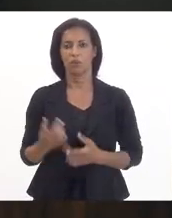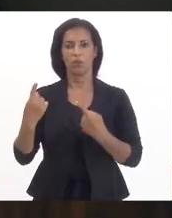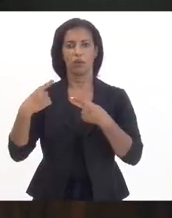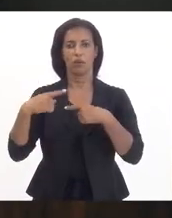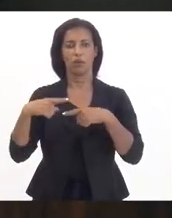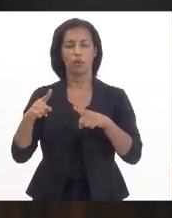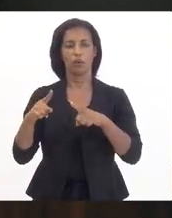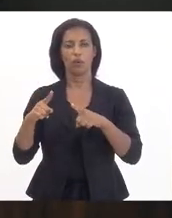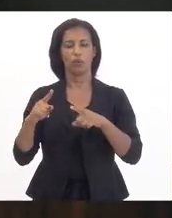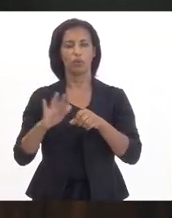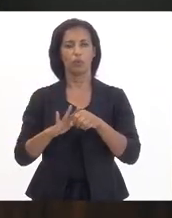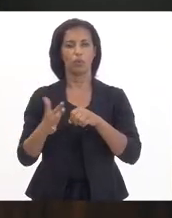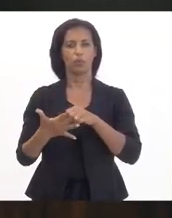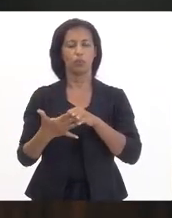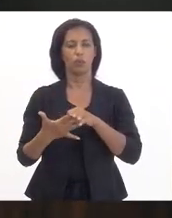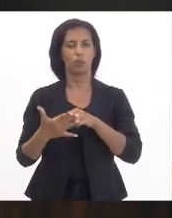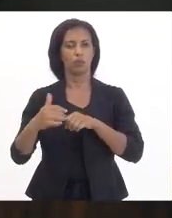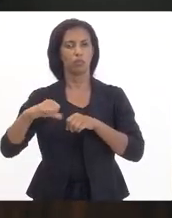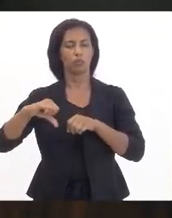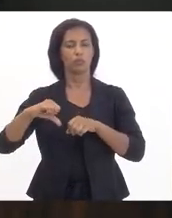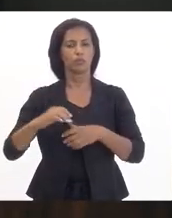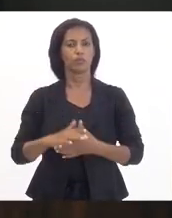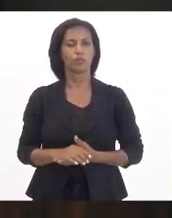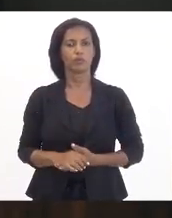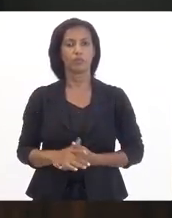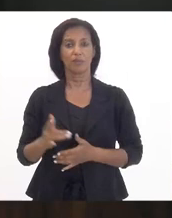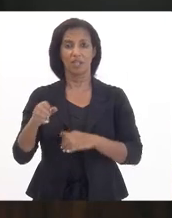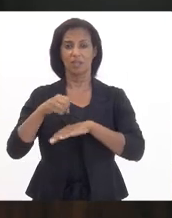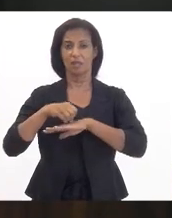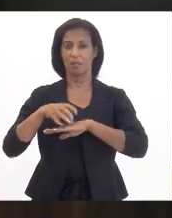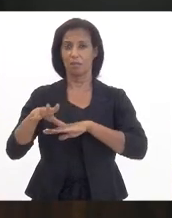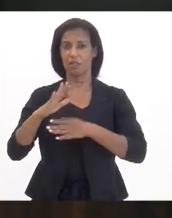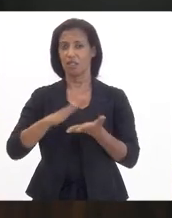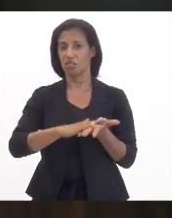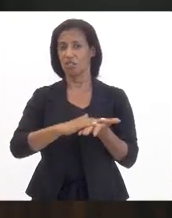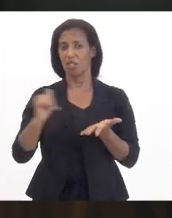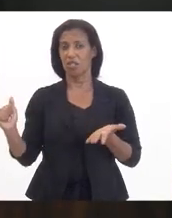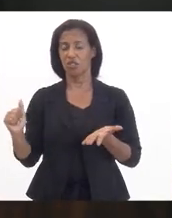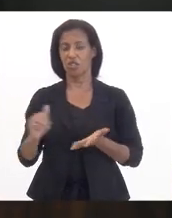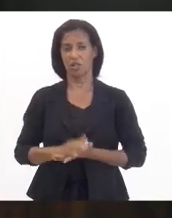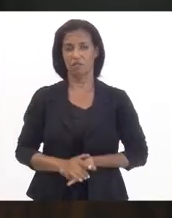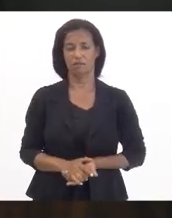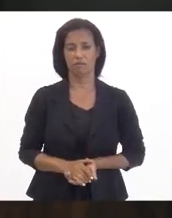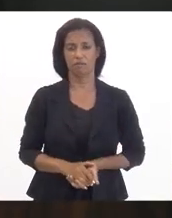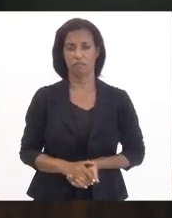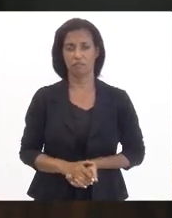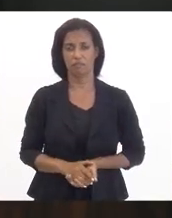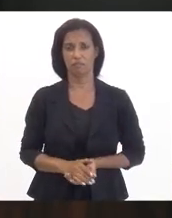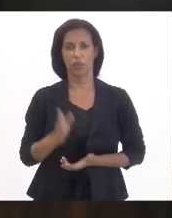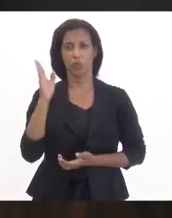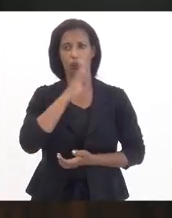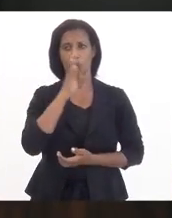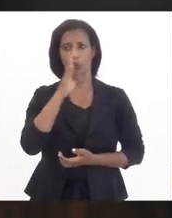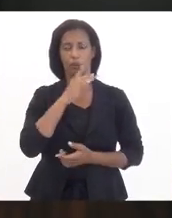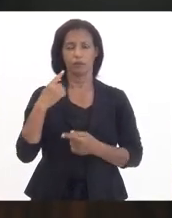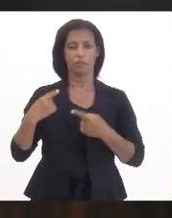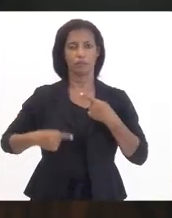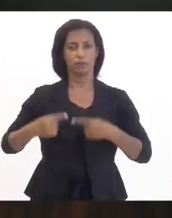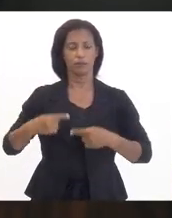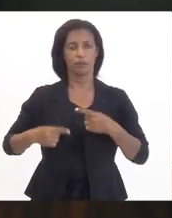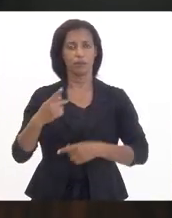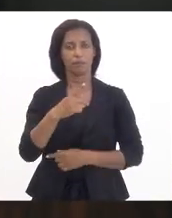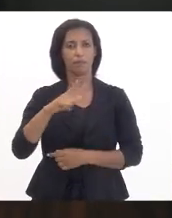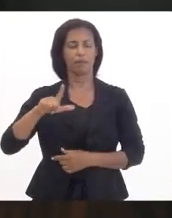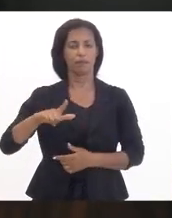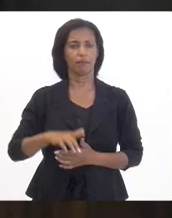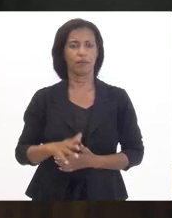contra o coronavírus. Essa mensagem está retirada a pedido do autor. Em regime de urgência, em discussão única, projeto